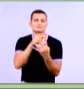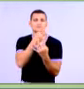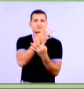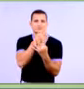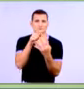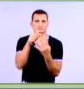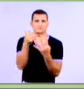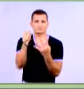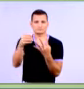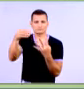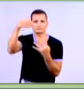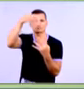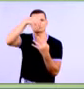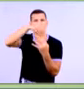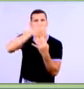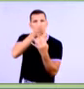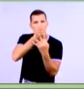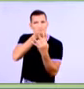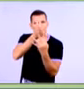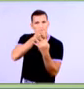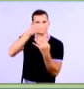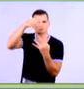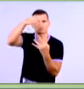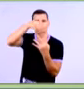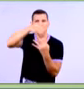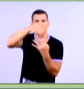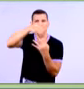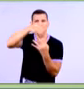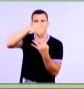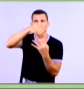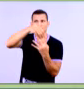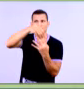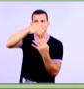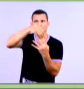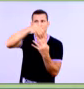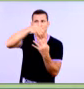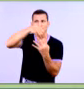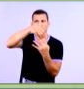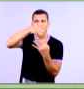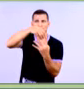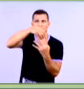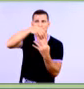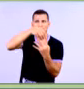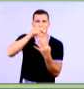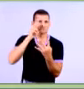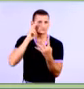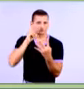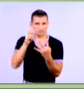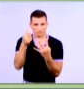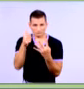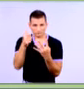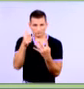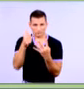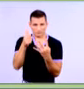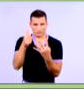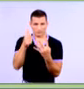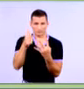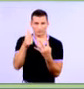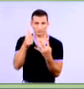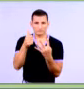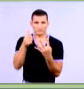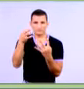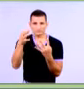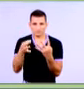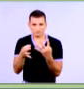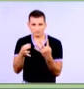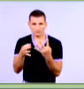18. Então, olha lá, vou pegar o 11 e vou inserir ele de forma ordenada. Olha lá, onde entrou o 11? Tá vendo que ele entrou de forma